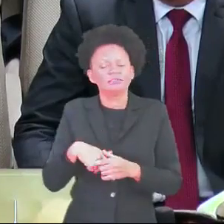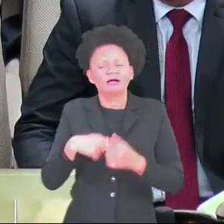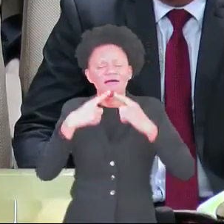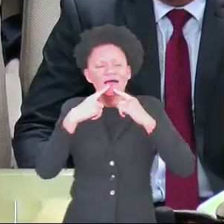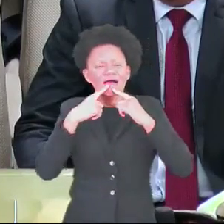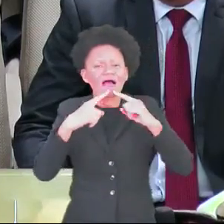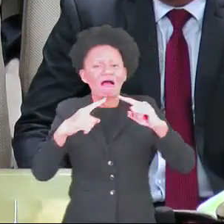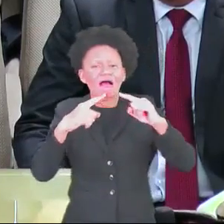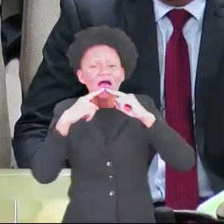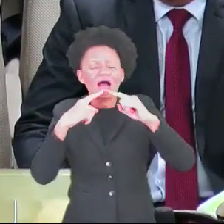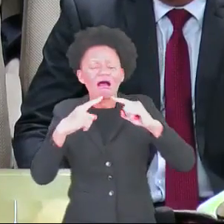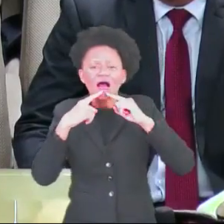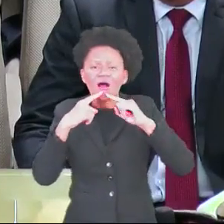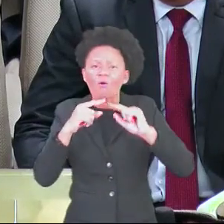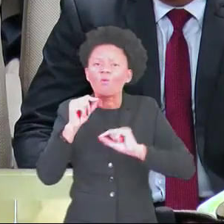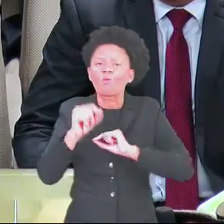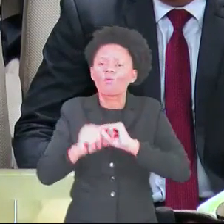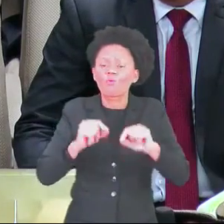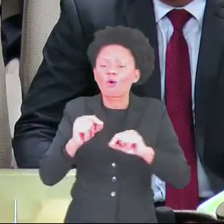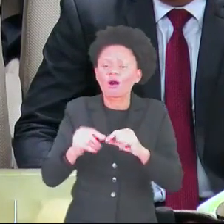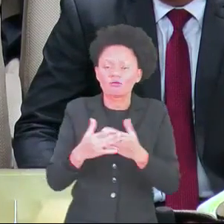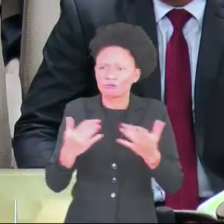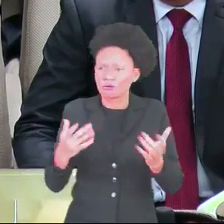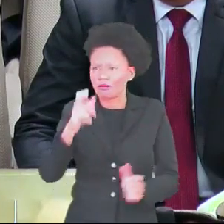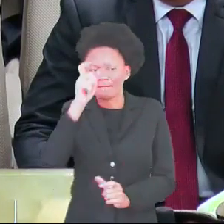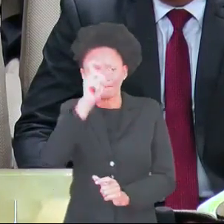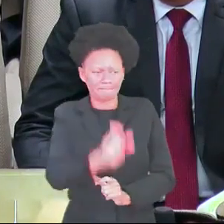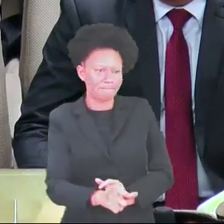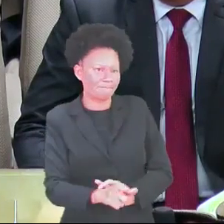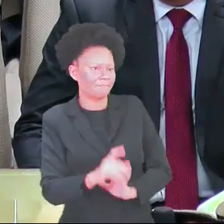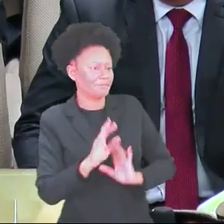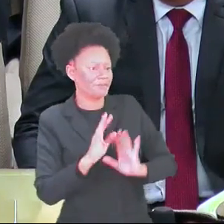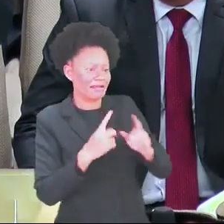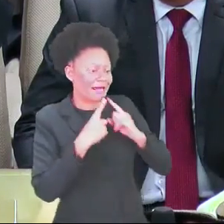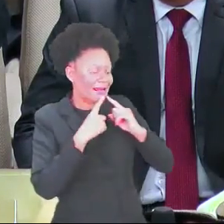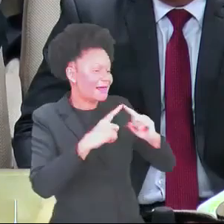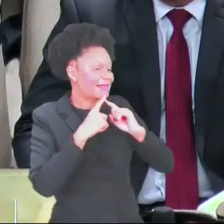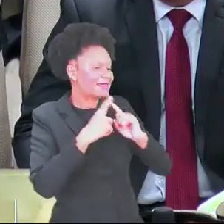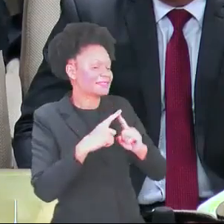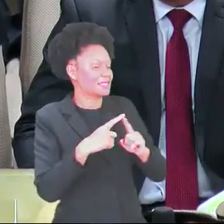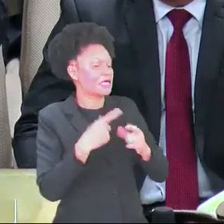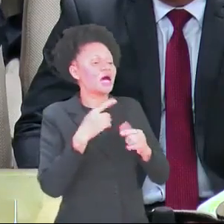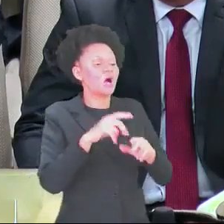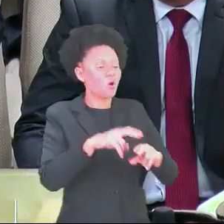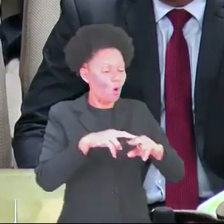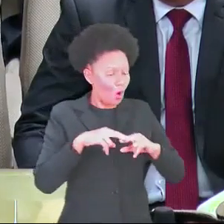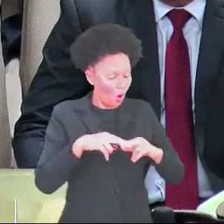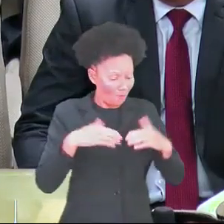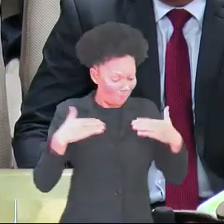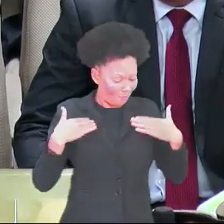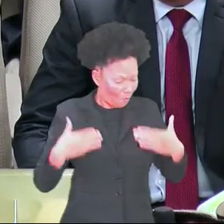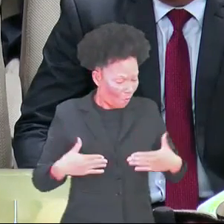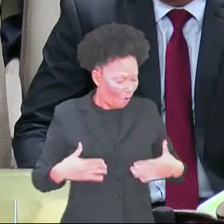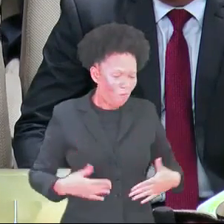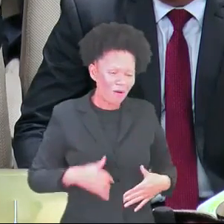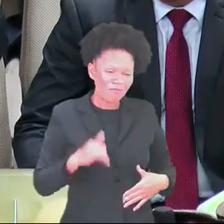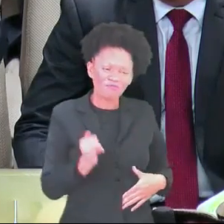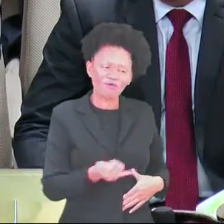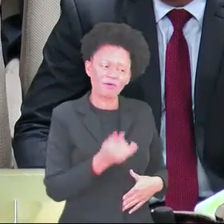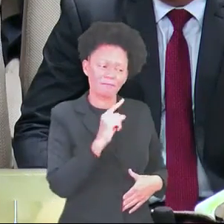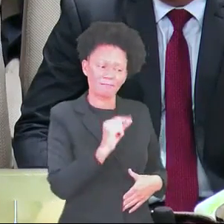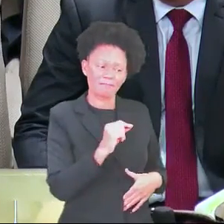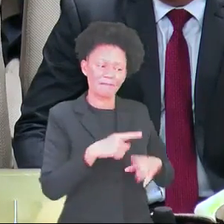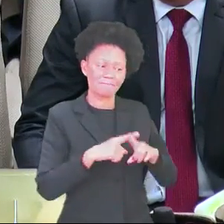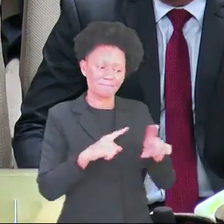questões da questão de alguém fazer o exercício. Ele dizia que para o corpo tinha pouco proveito, mas a